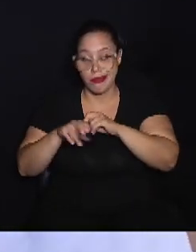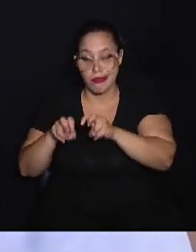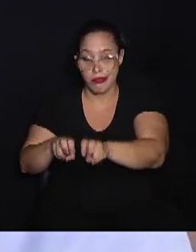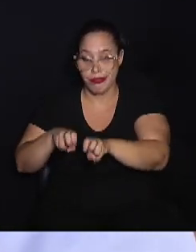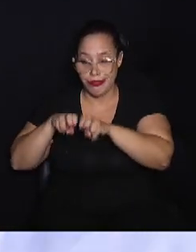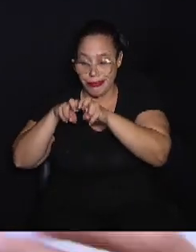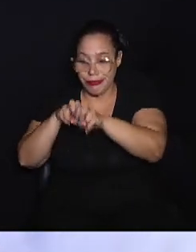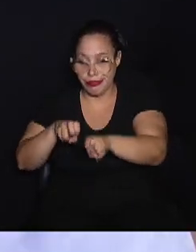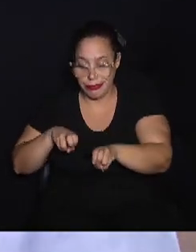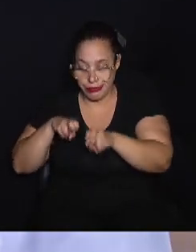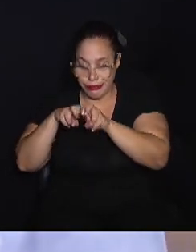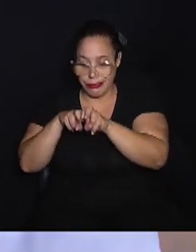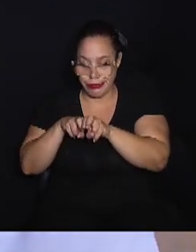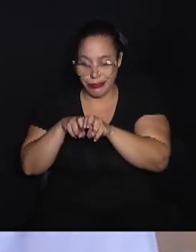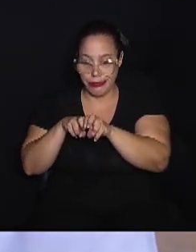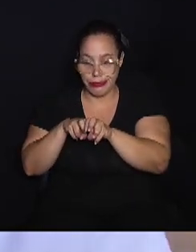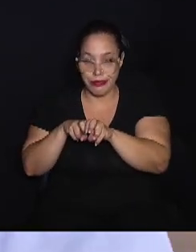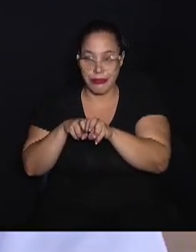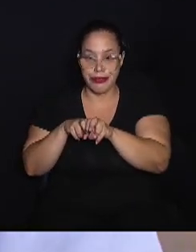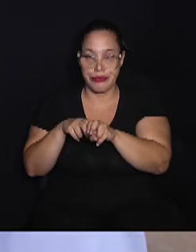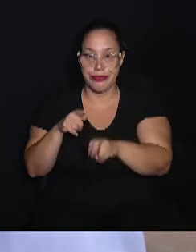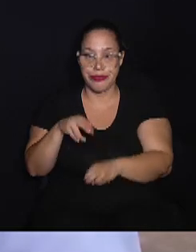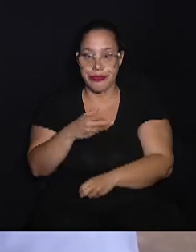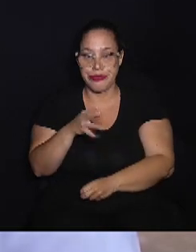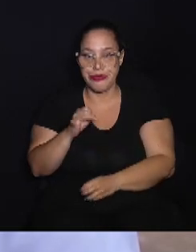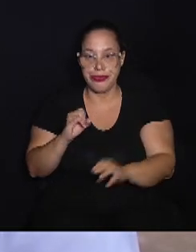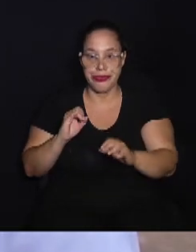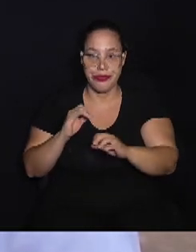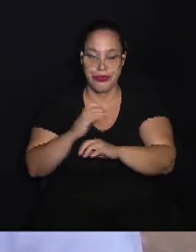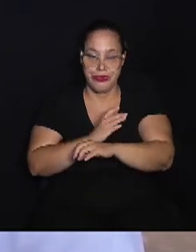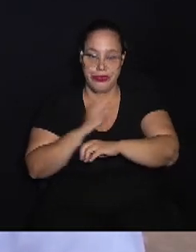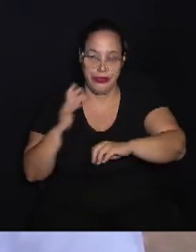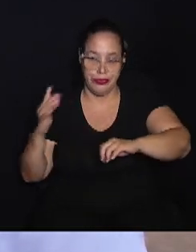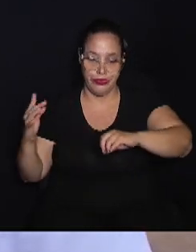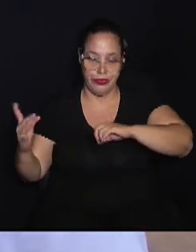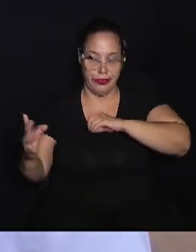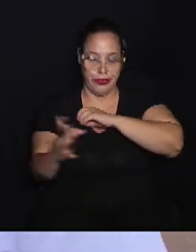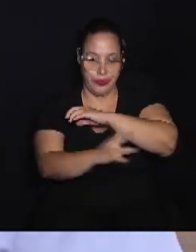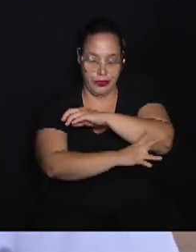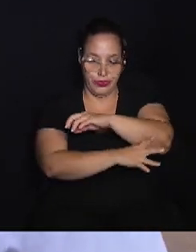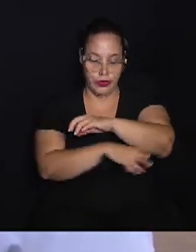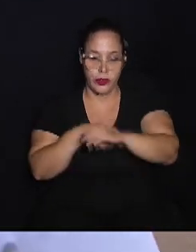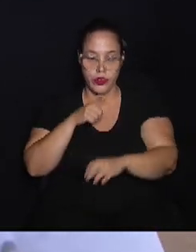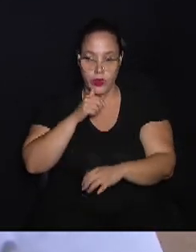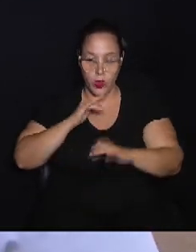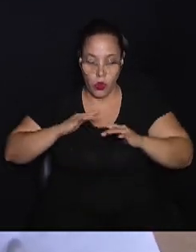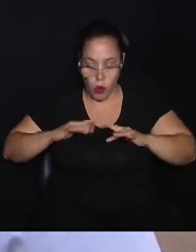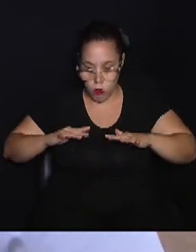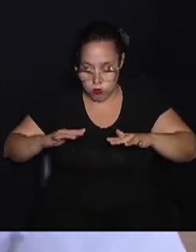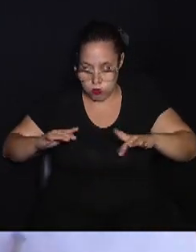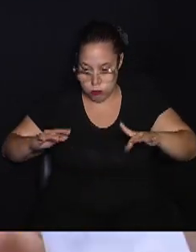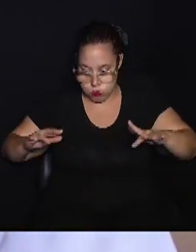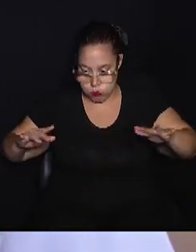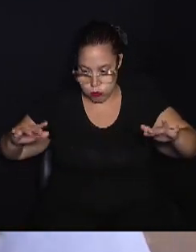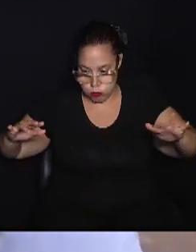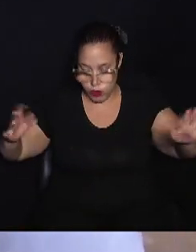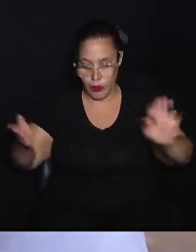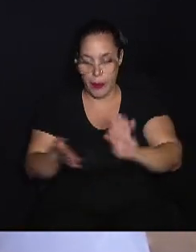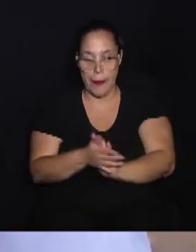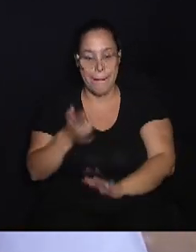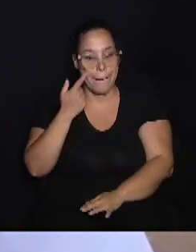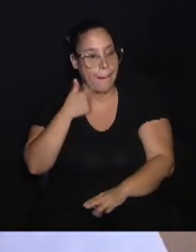do município nas áreas de preservação permanente em volta de Córregos e rios que elas sejam ampliadas então uma